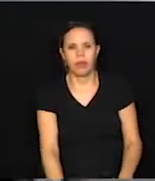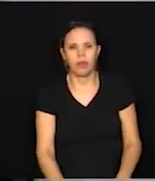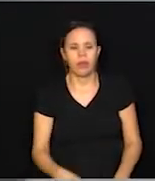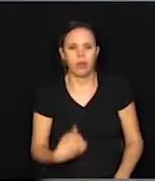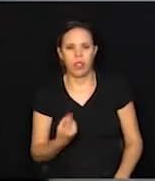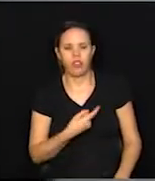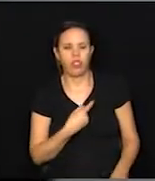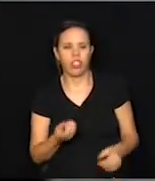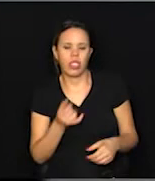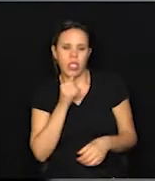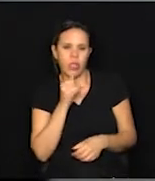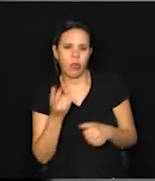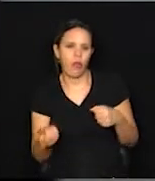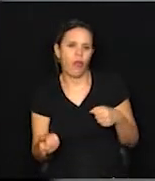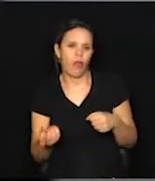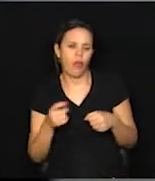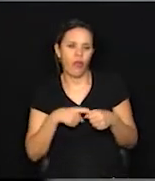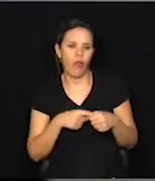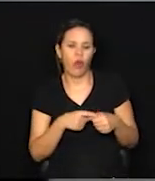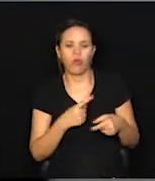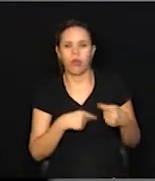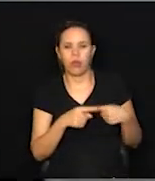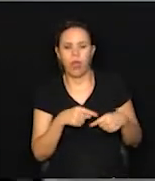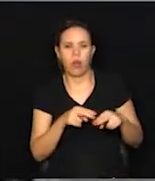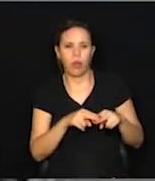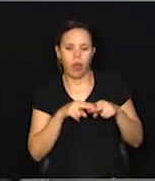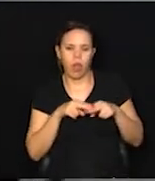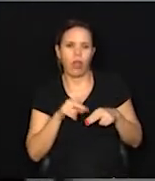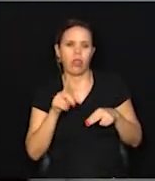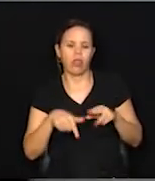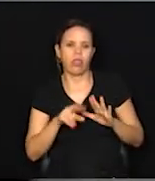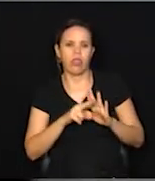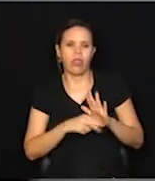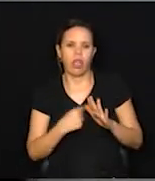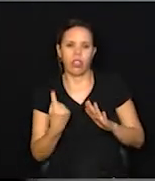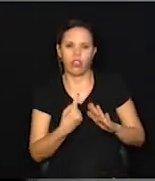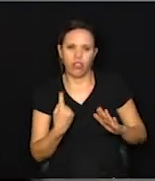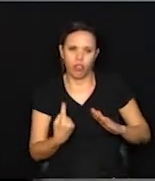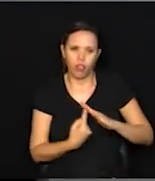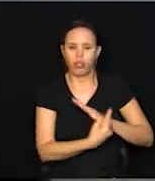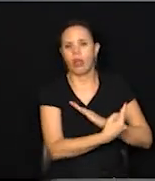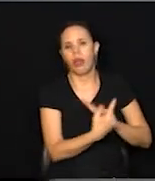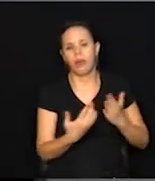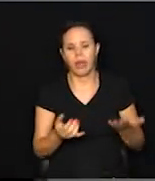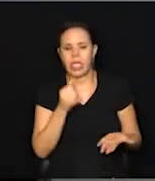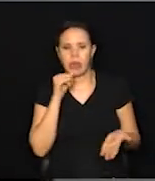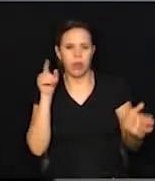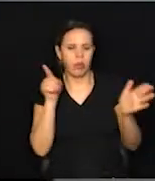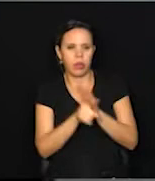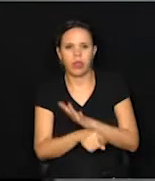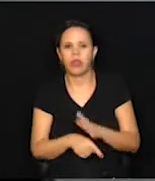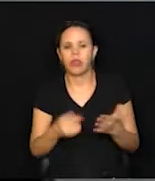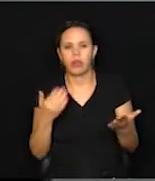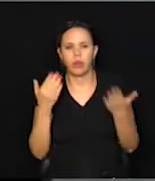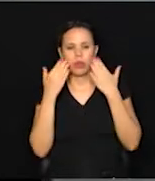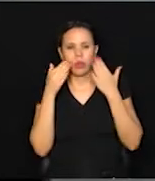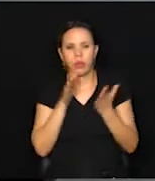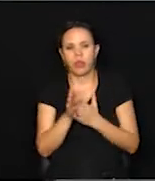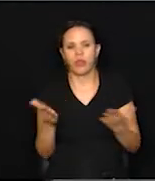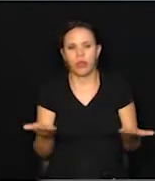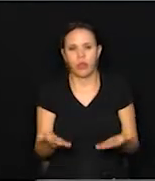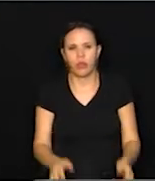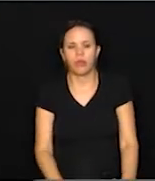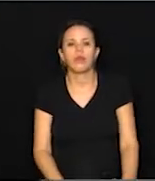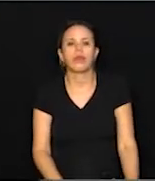regredir em termos das medidas de isolamento? E aí, uma outra pergunta é que foi publicado hoje, no dia de